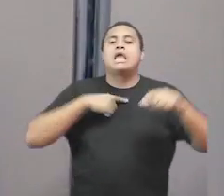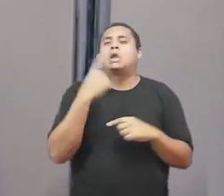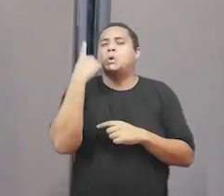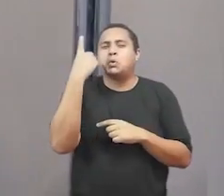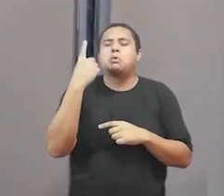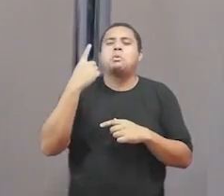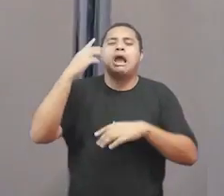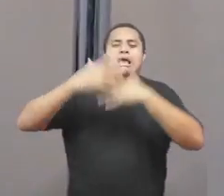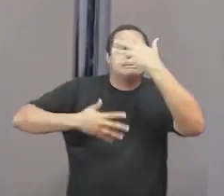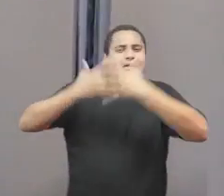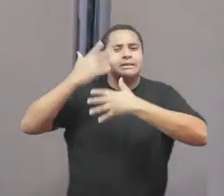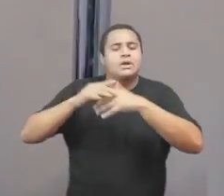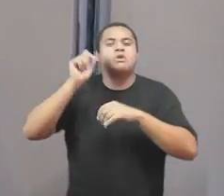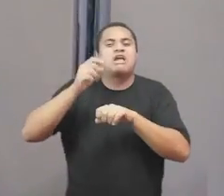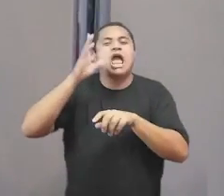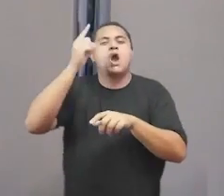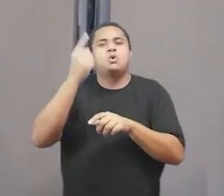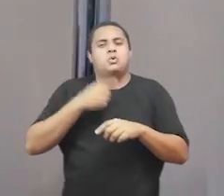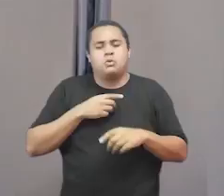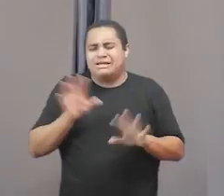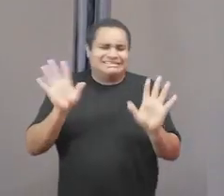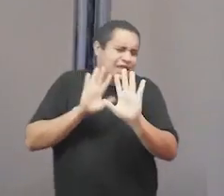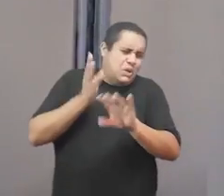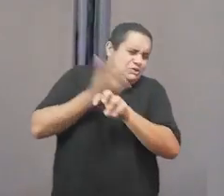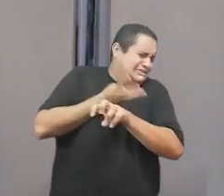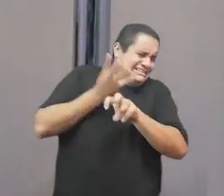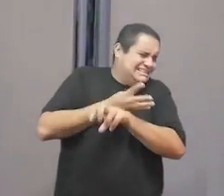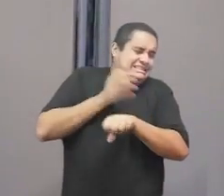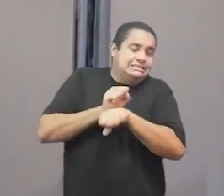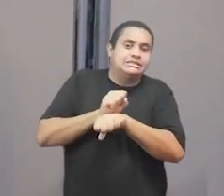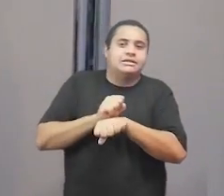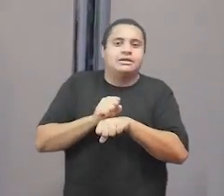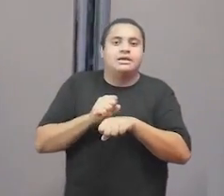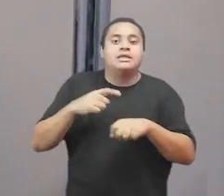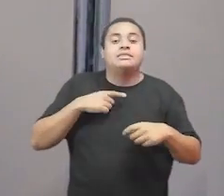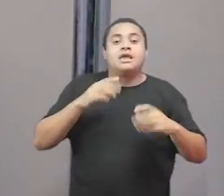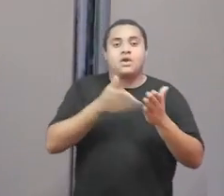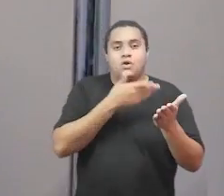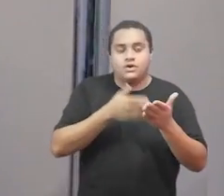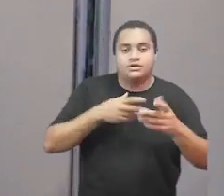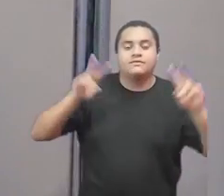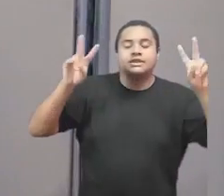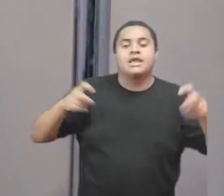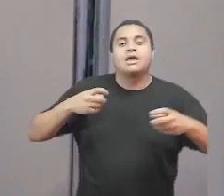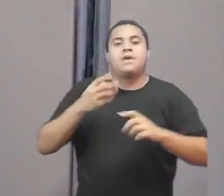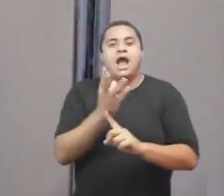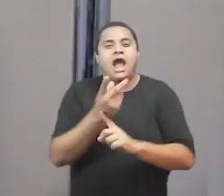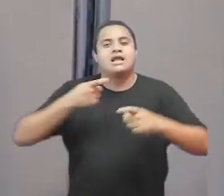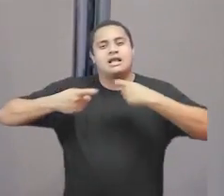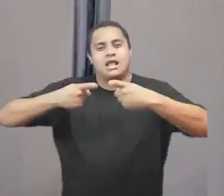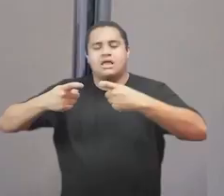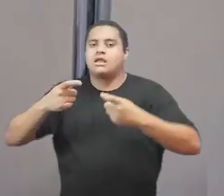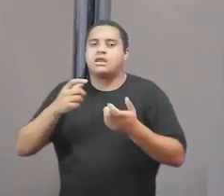o nosso crescimento. É a voz da resistência. Tem um livro muito interessante, Guerra da Arte, indico muito. Ele